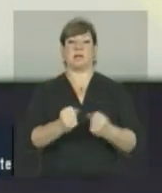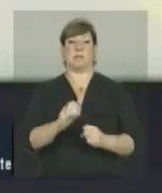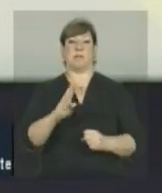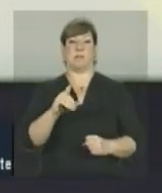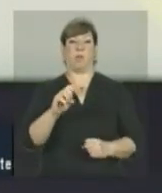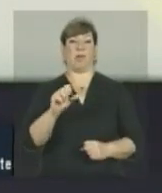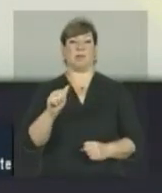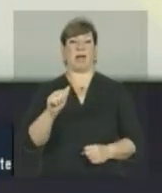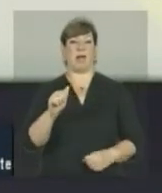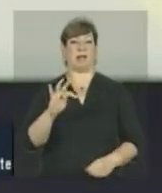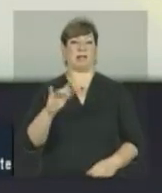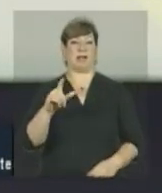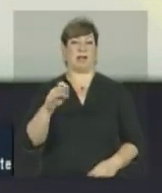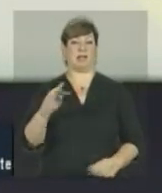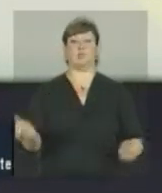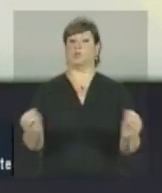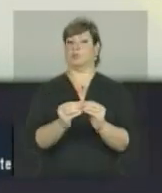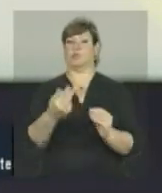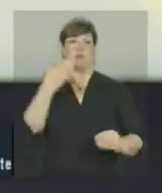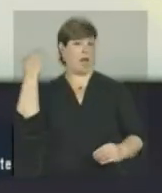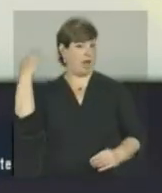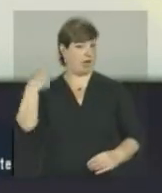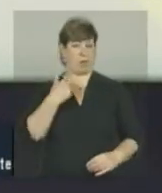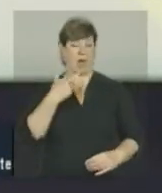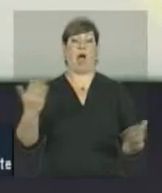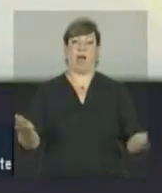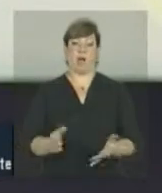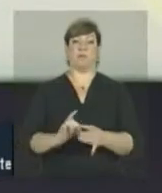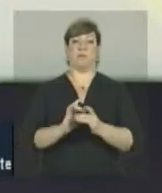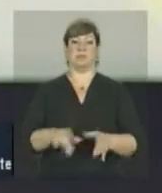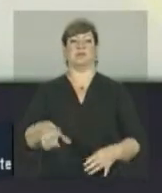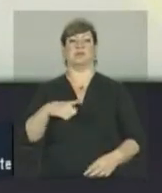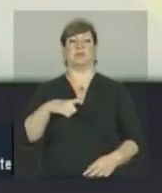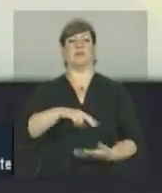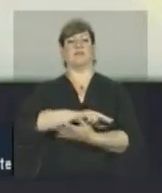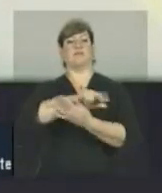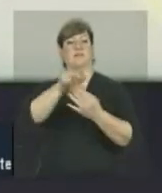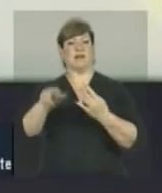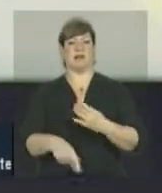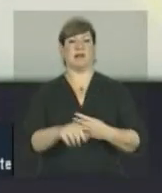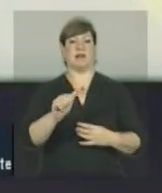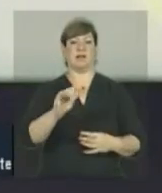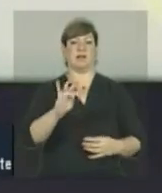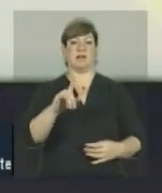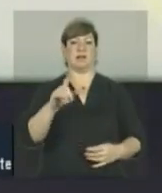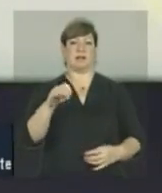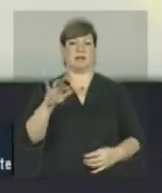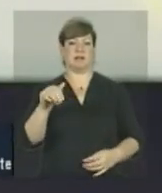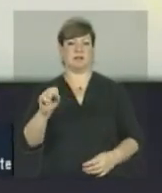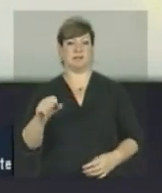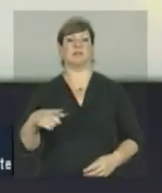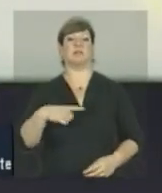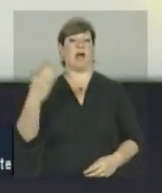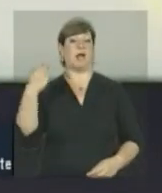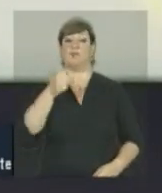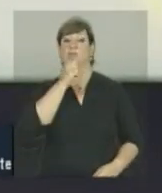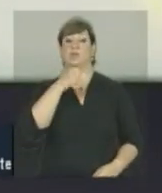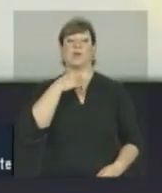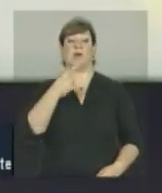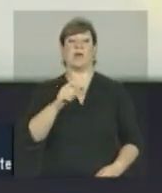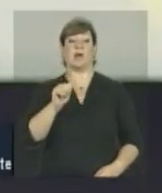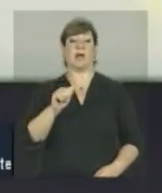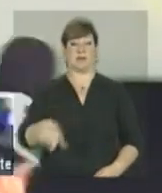isso está nos permitindo, nessa edição, já contar com vários atletas, entre os melhores brasileiros, que não podiam ter acesso ao Bolsa por causa